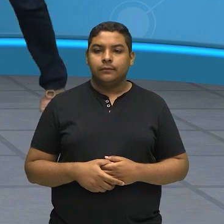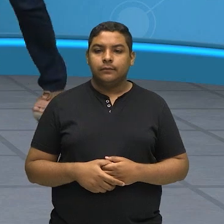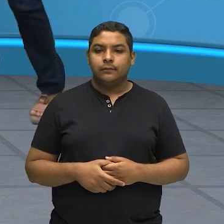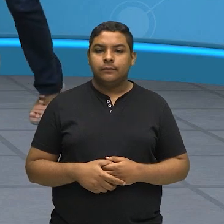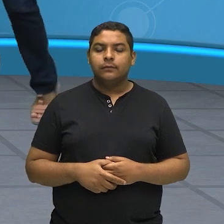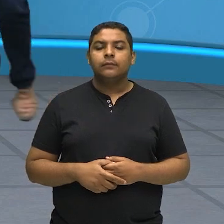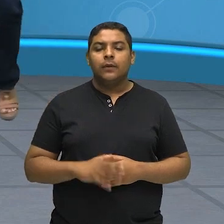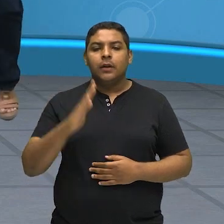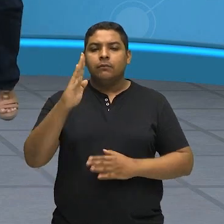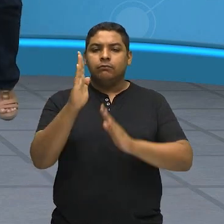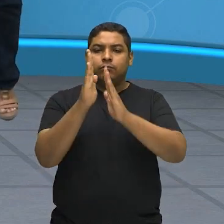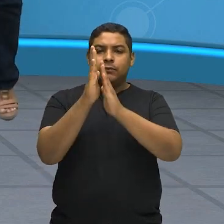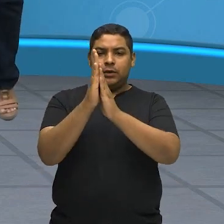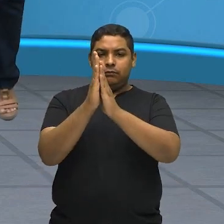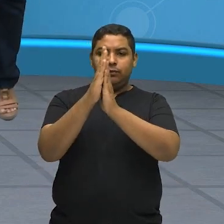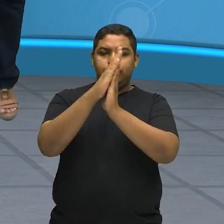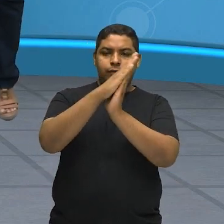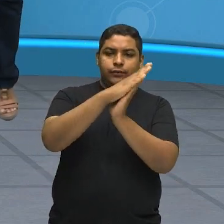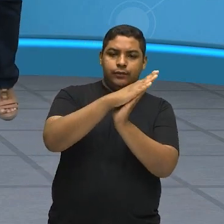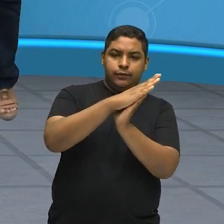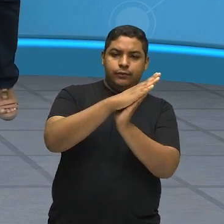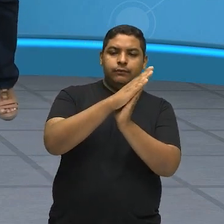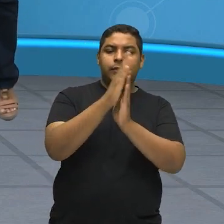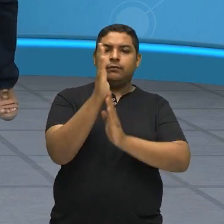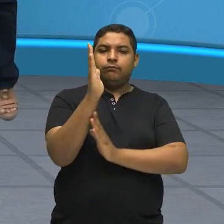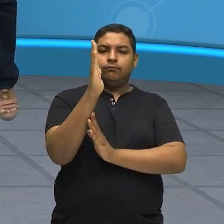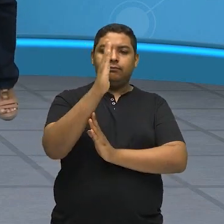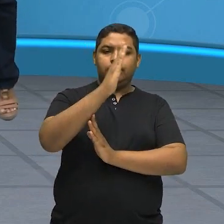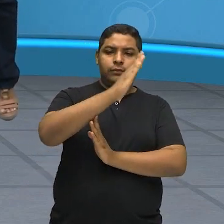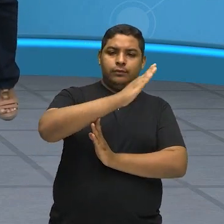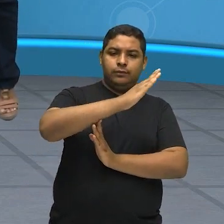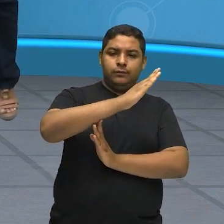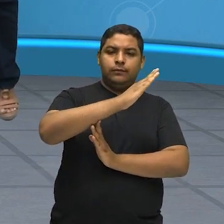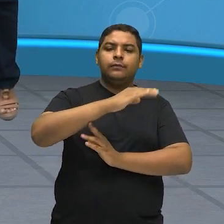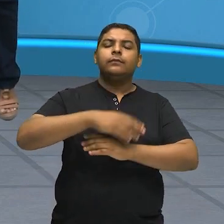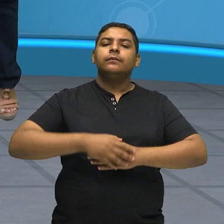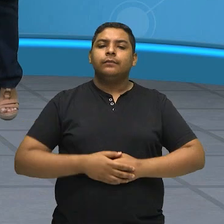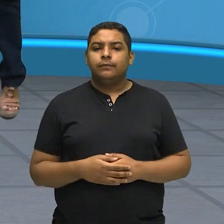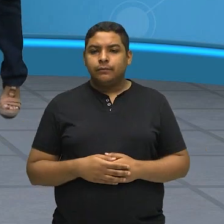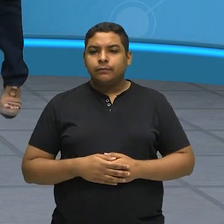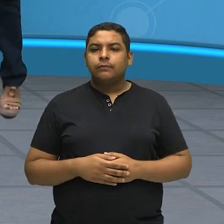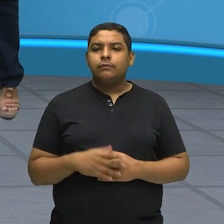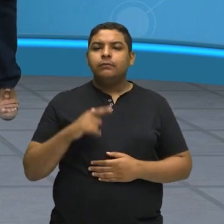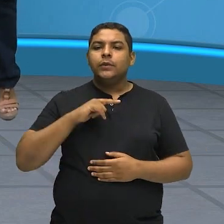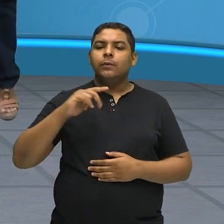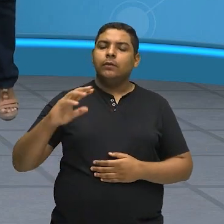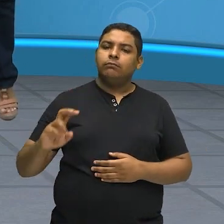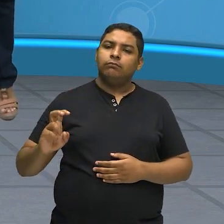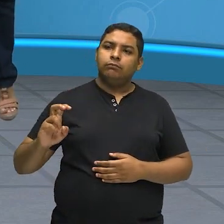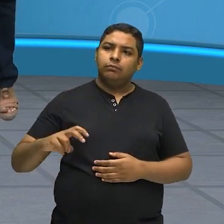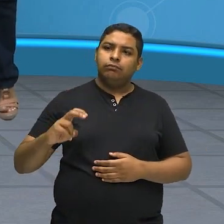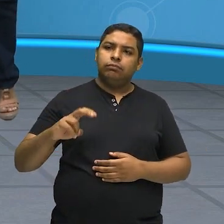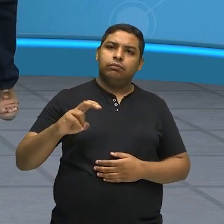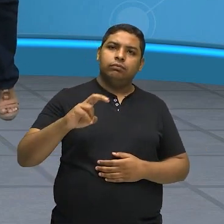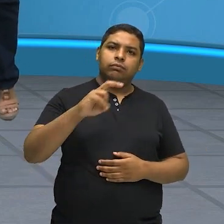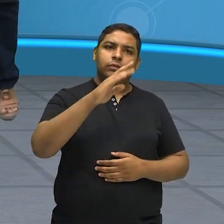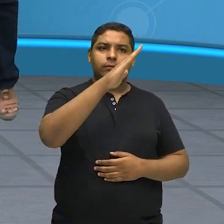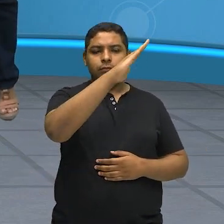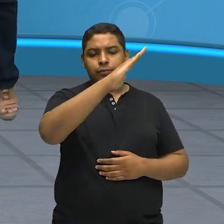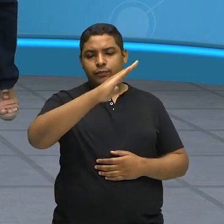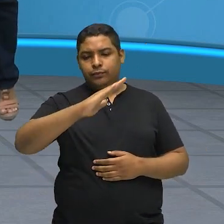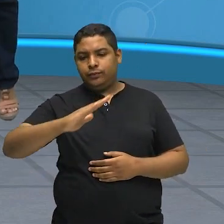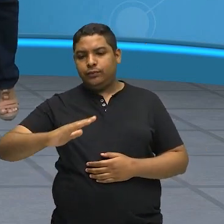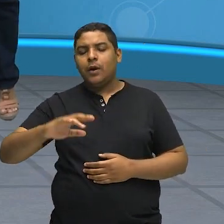inclinada, né? Quando você quer, por exemplo, fazer uma ladeira ou algum parque de diversão,